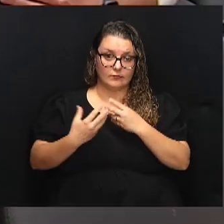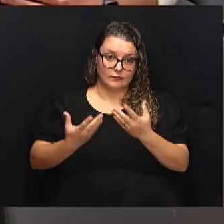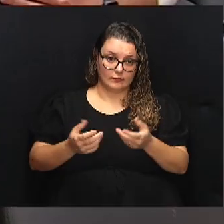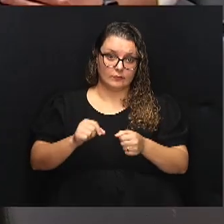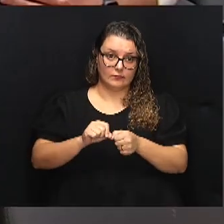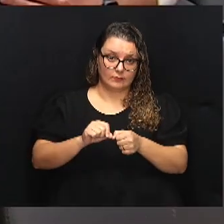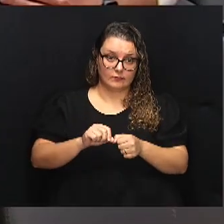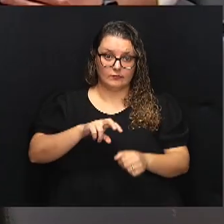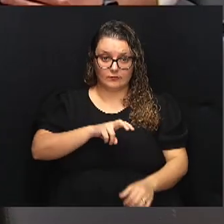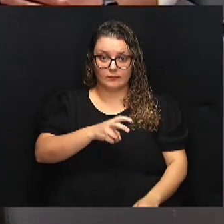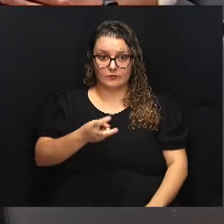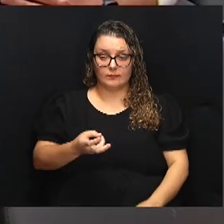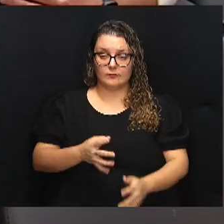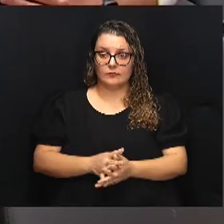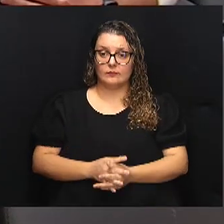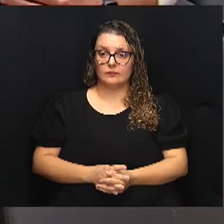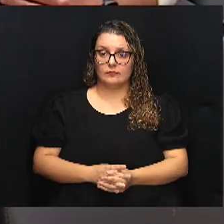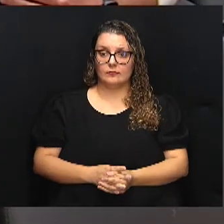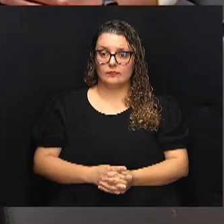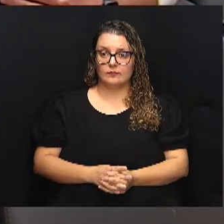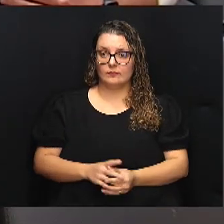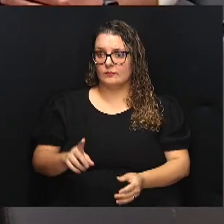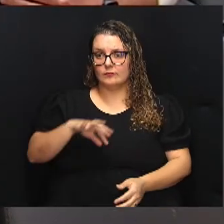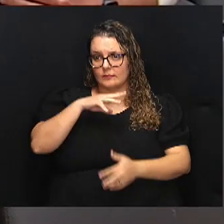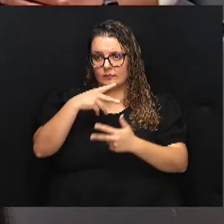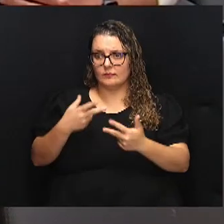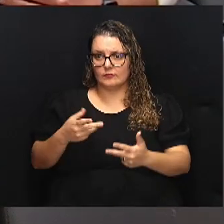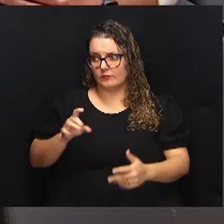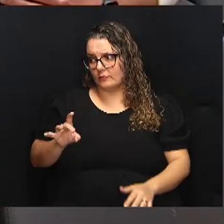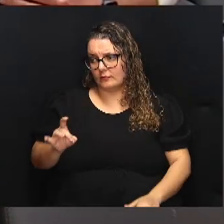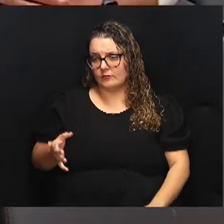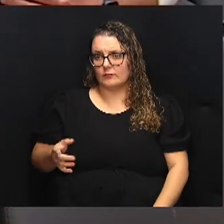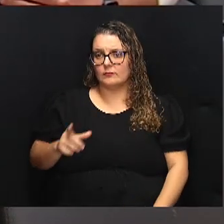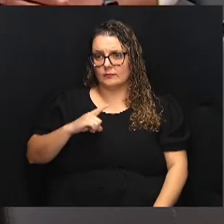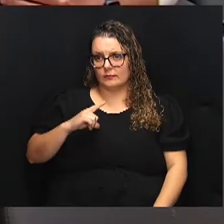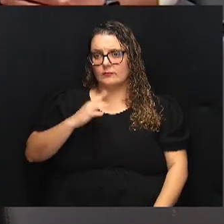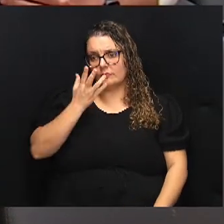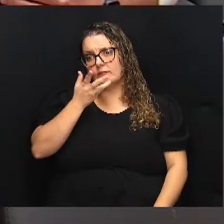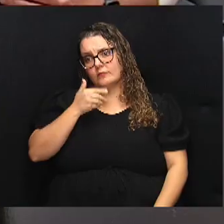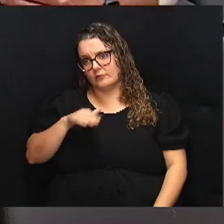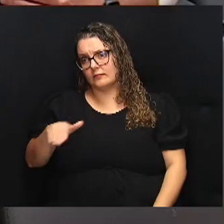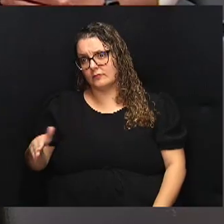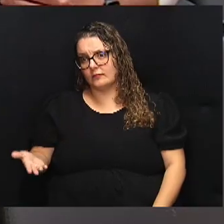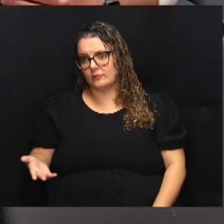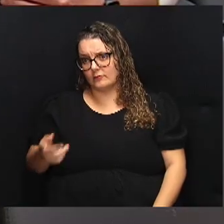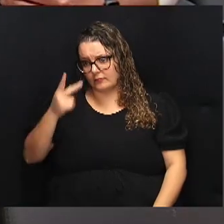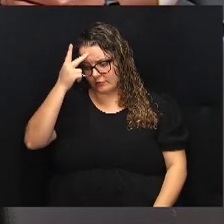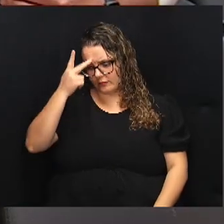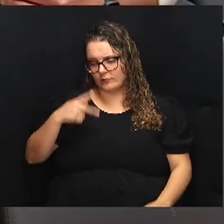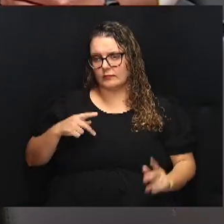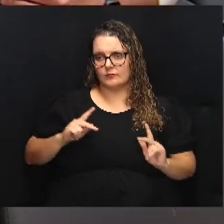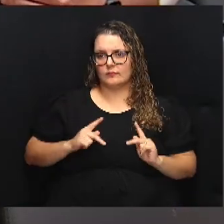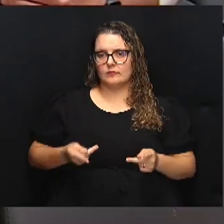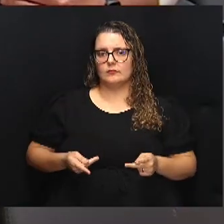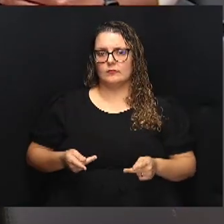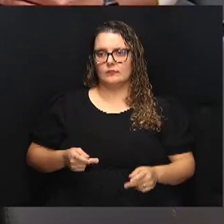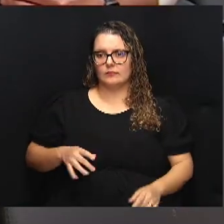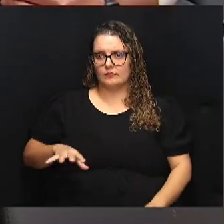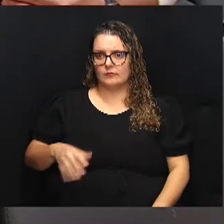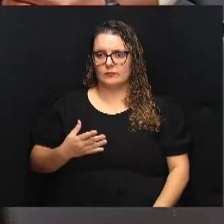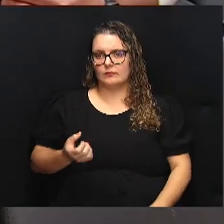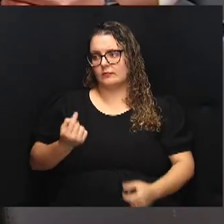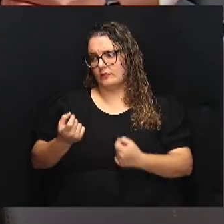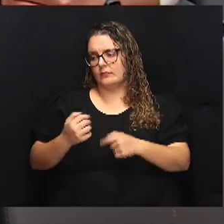animal a óbito. Nem animal também, né? Nem só animal, né, vereador? Também o próprio humano, né? Se a pessoa pode passar a mão, pode ter